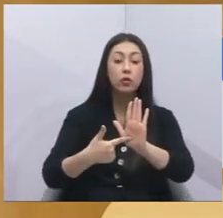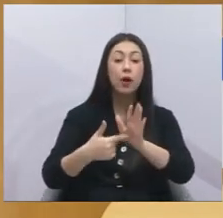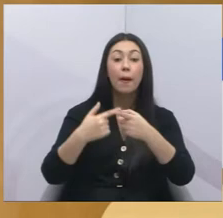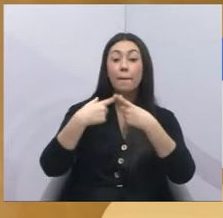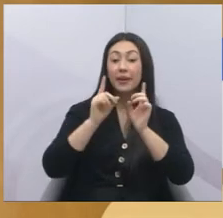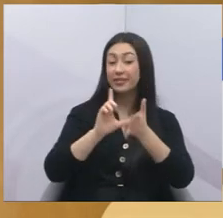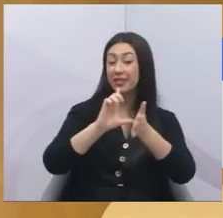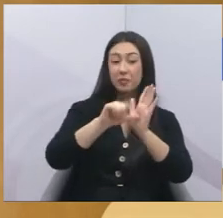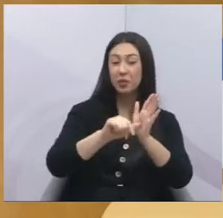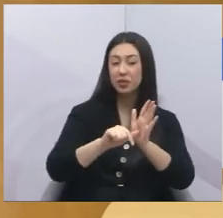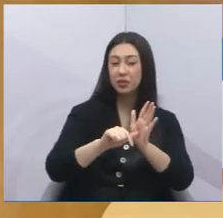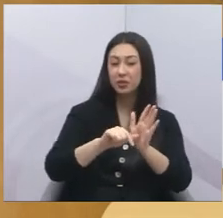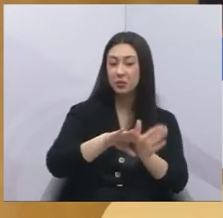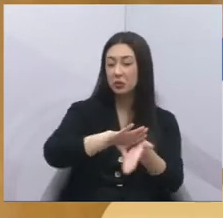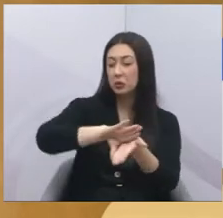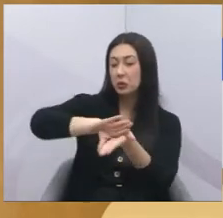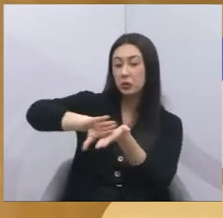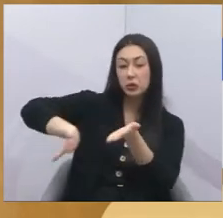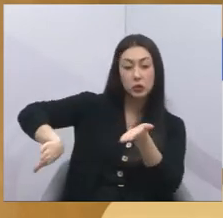resolvem de outra forma.